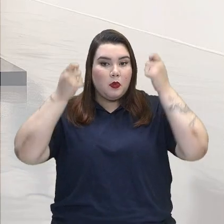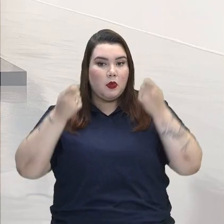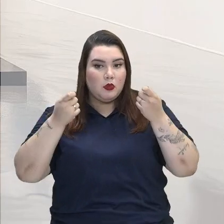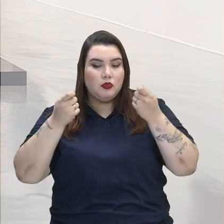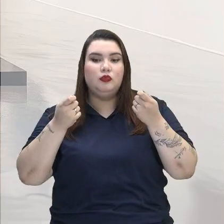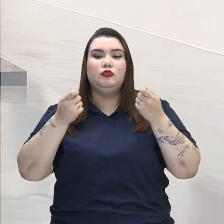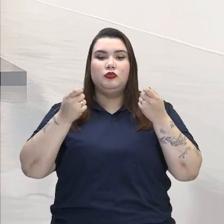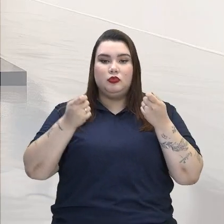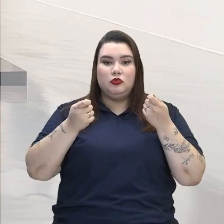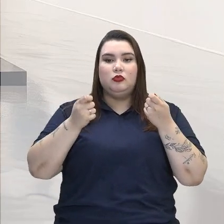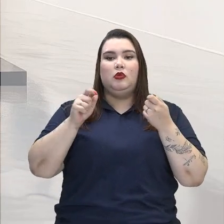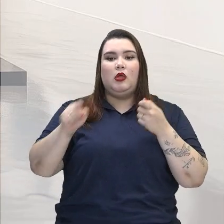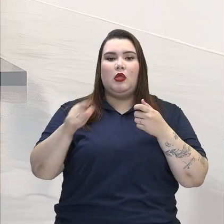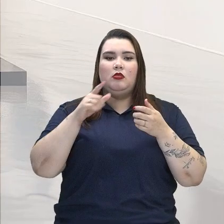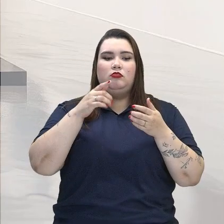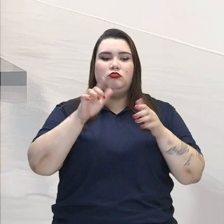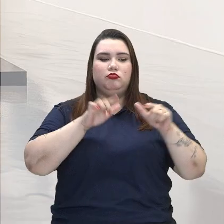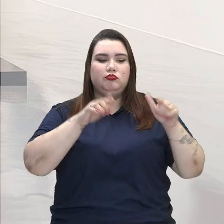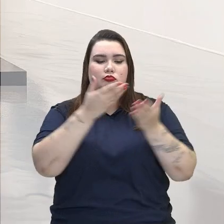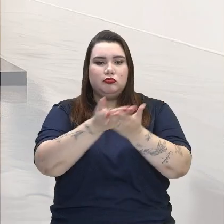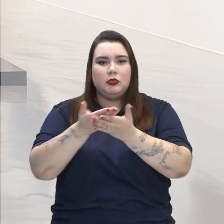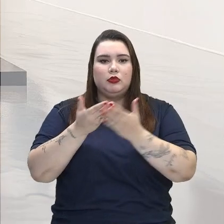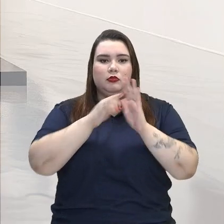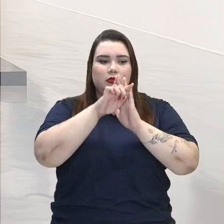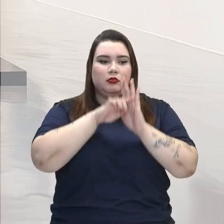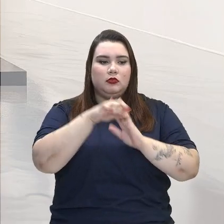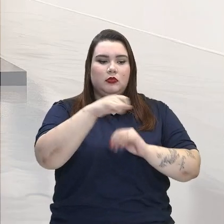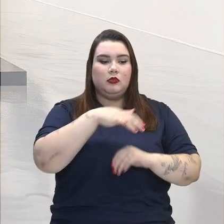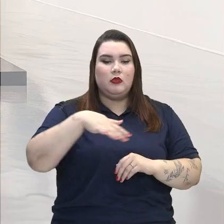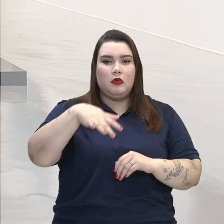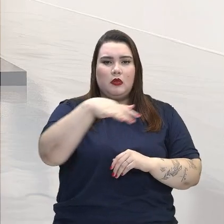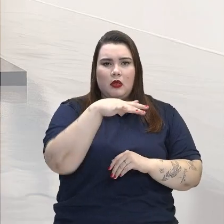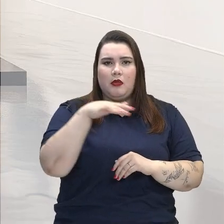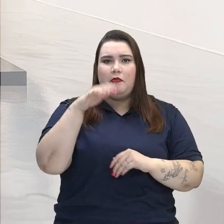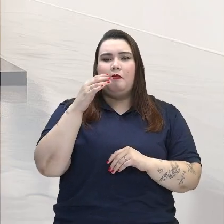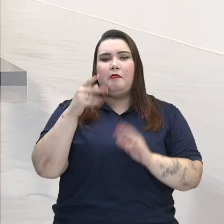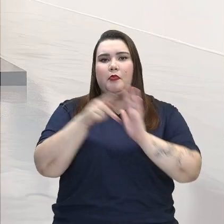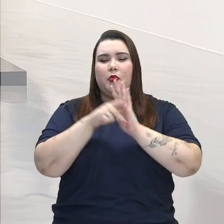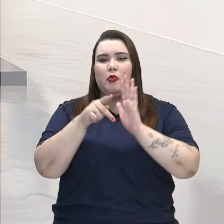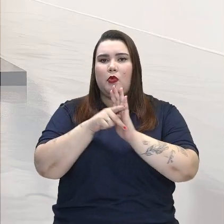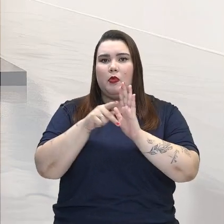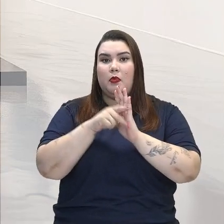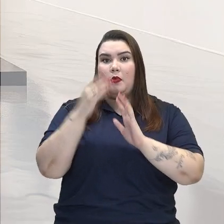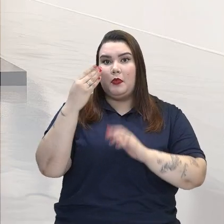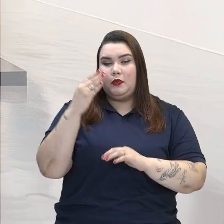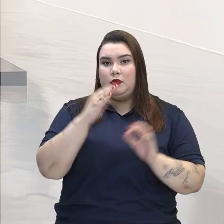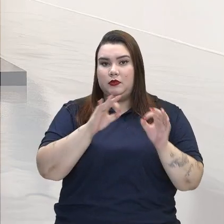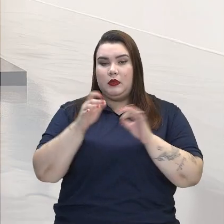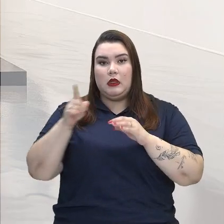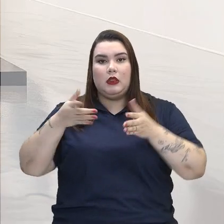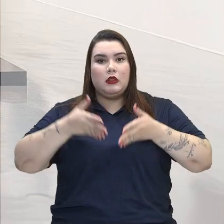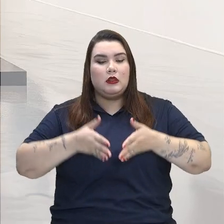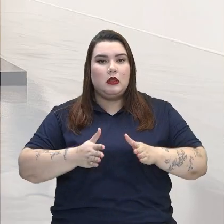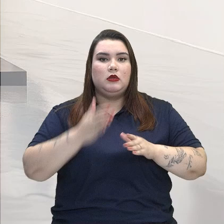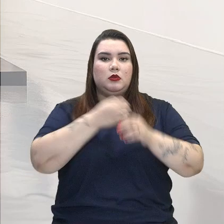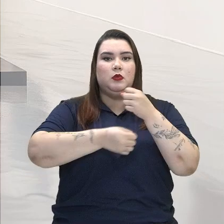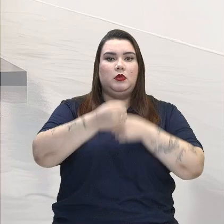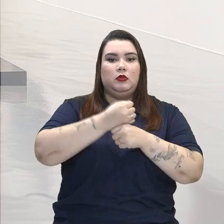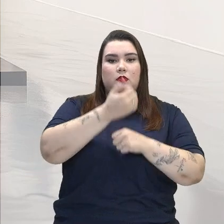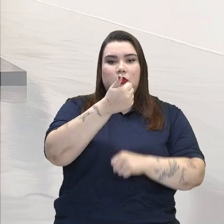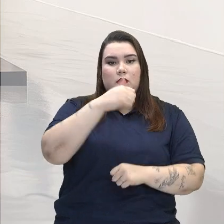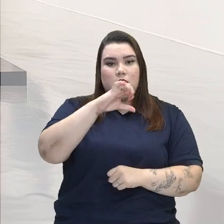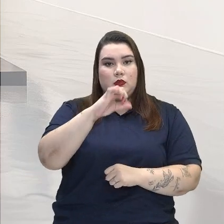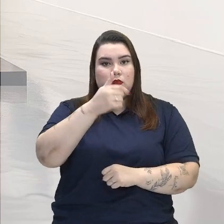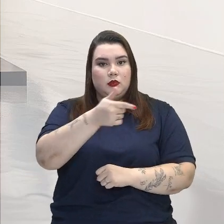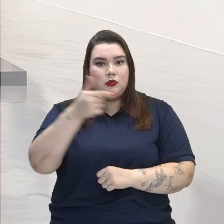agostiniano e botânico, nascido na atual República Tcheca no ano de 1822, e ele é frequentemente